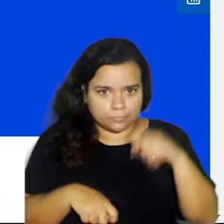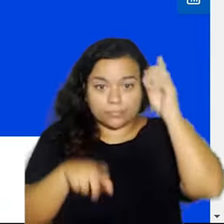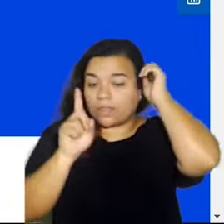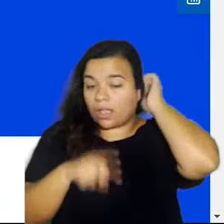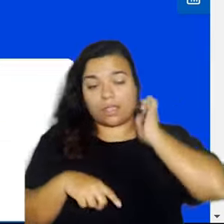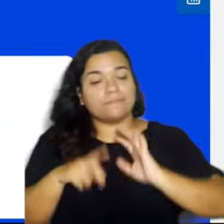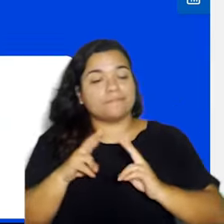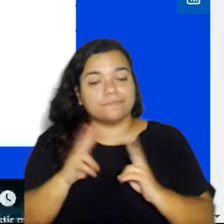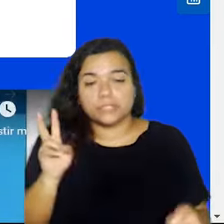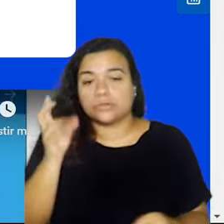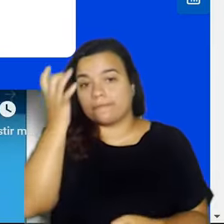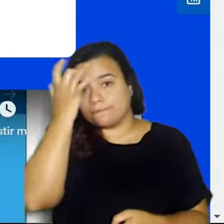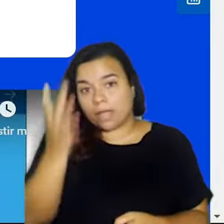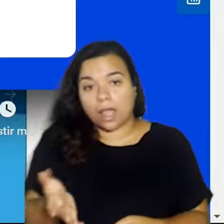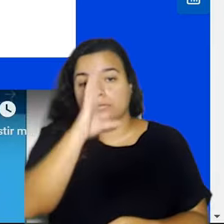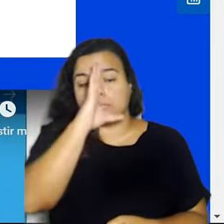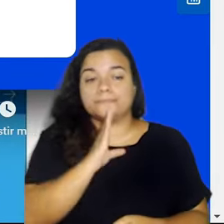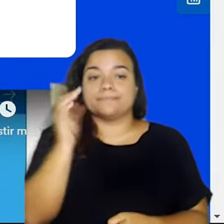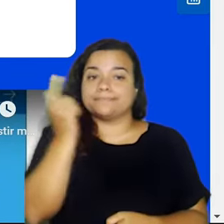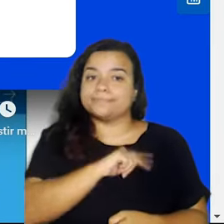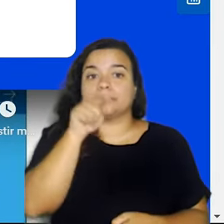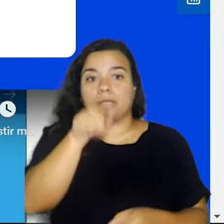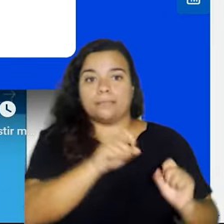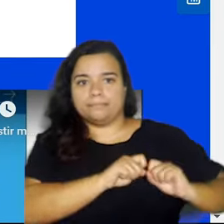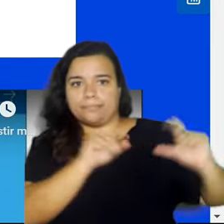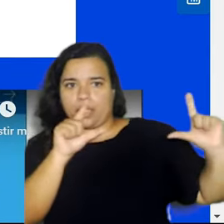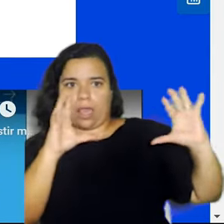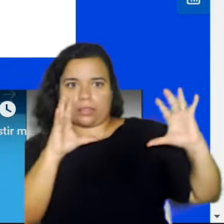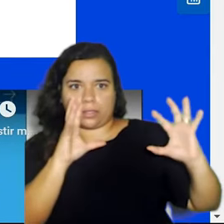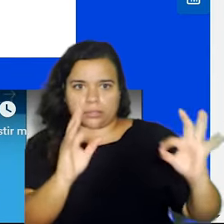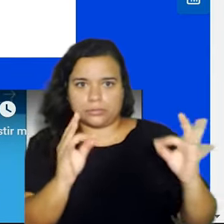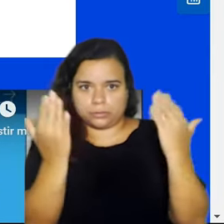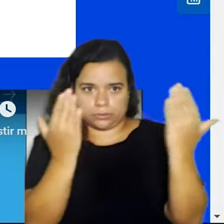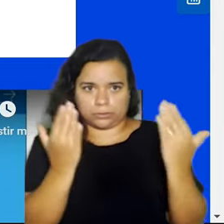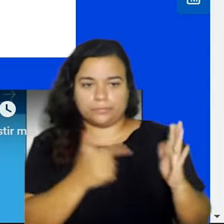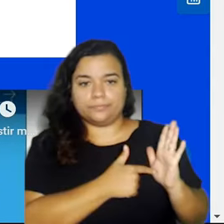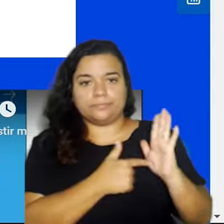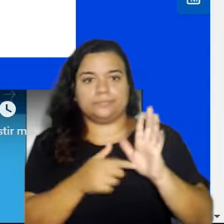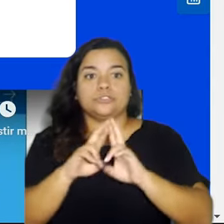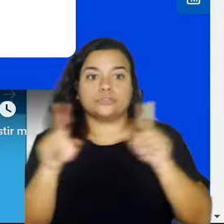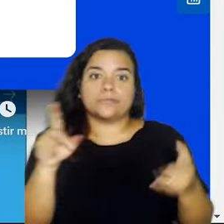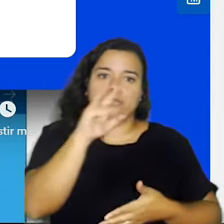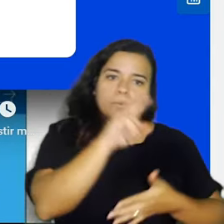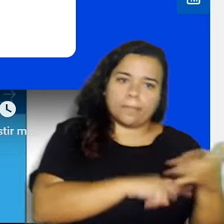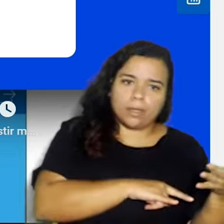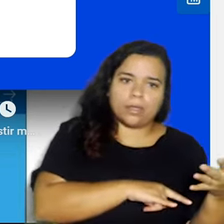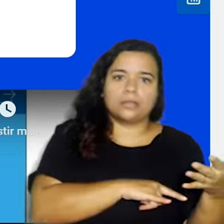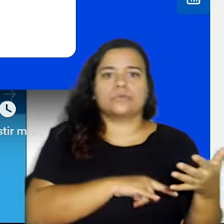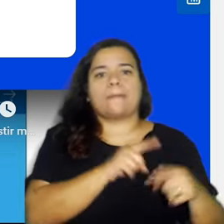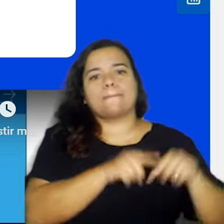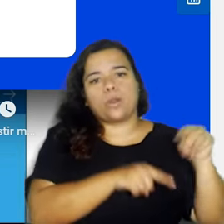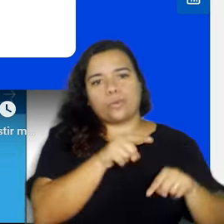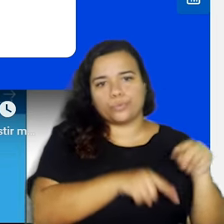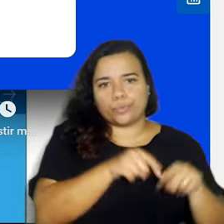online fácil gratuito aqui a gente traz um resumo da diferença entre um documento e outro da nota fiscal